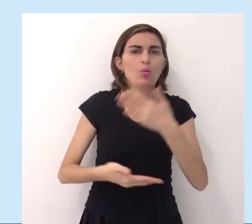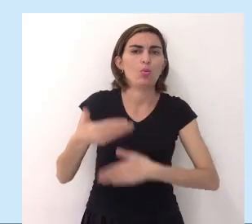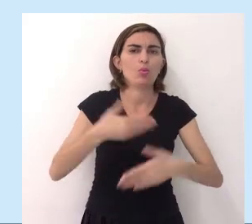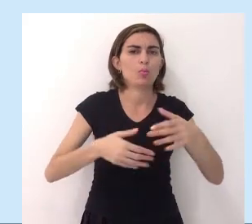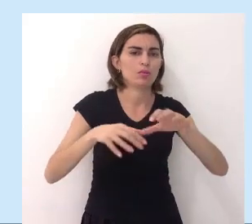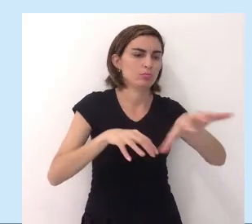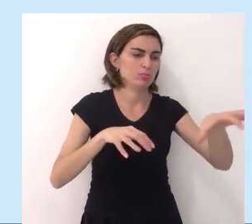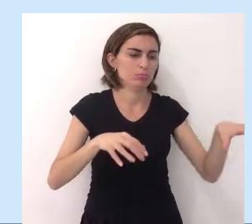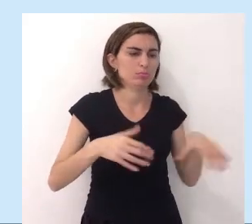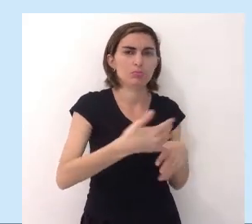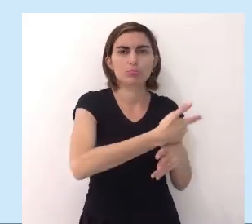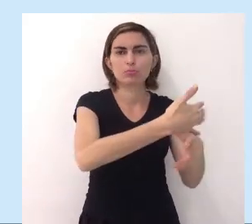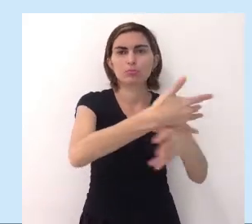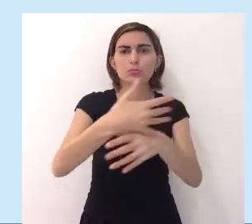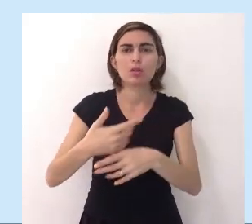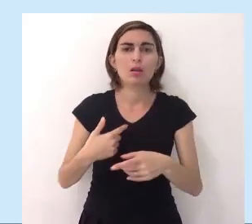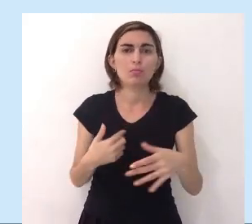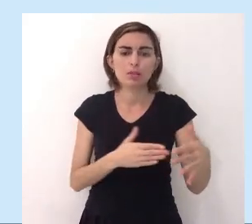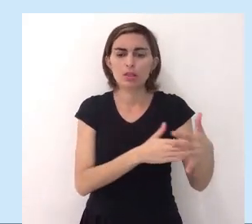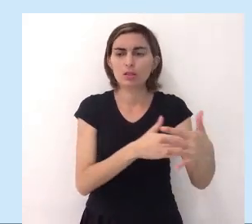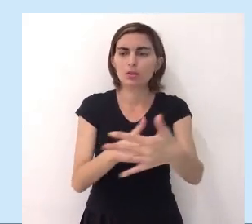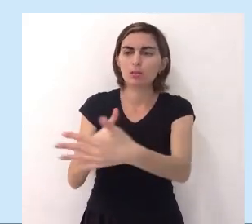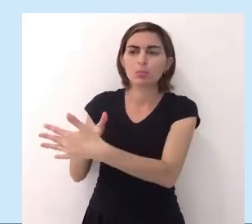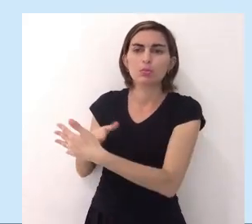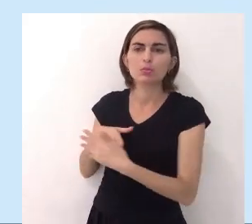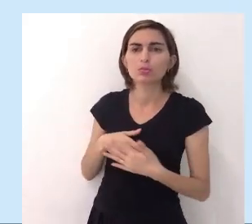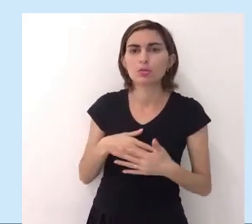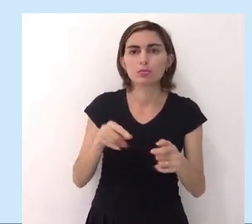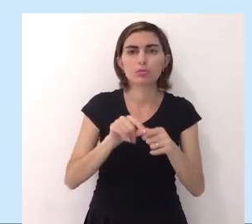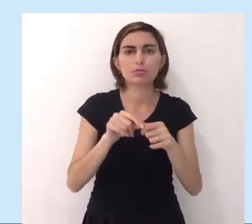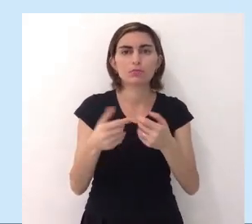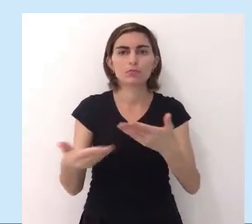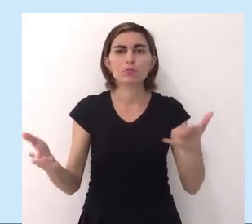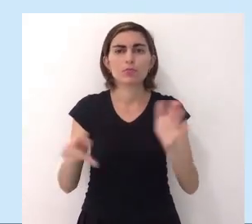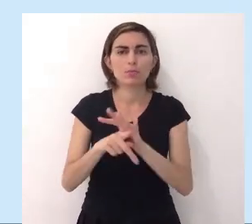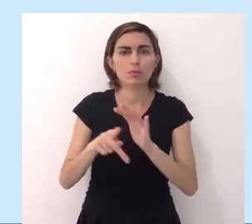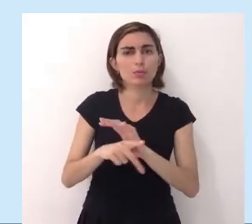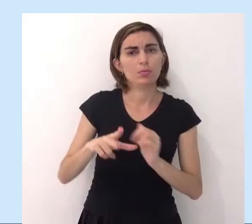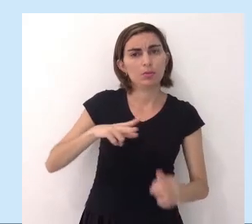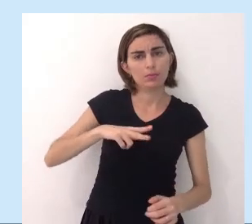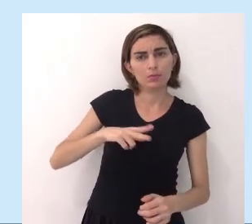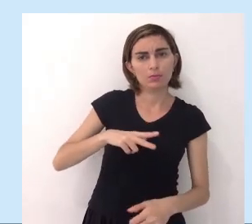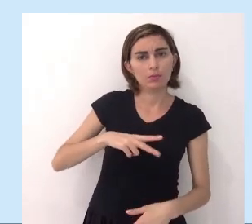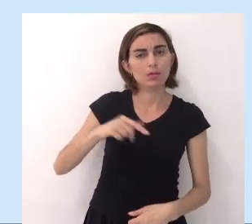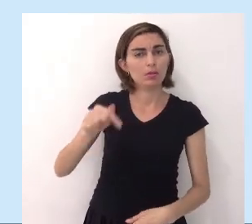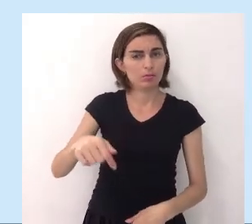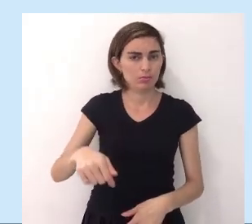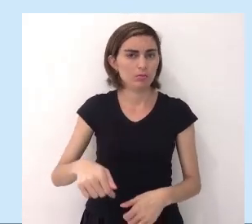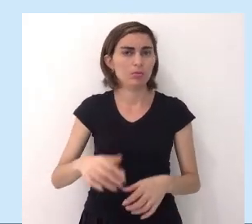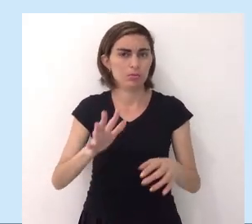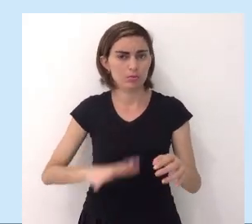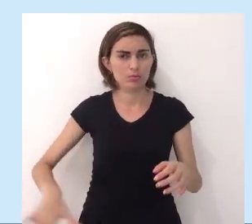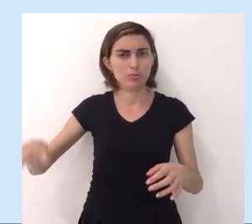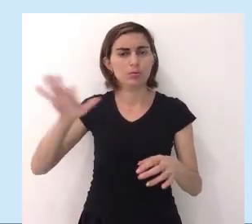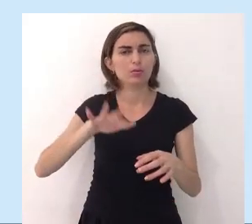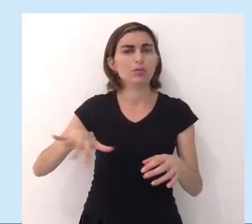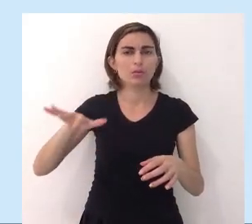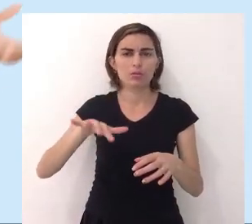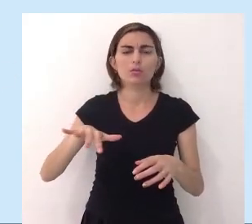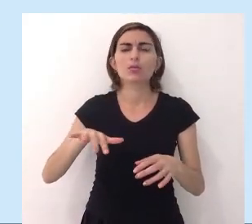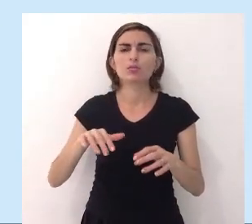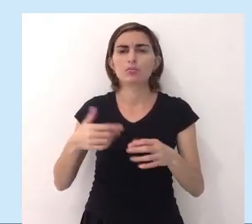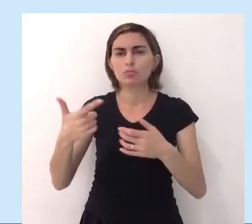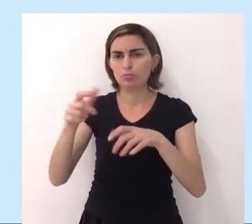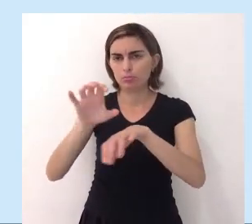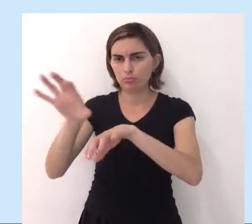comércio na colônia. Então, ele ficava meio limitado. E isso fez com que a propriedade privada aqui na América Latina, né, ou em